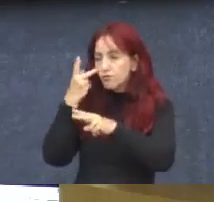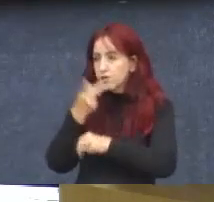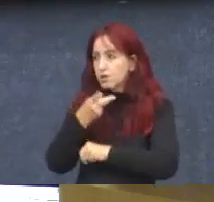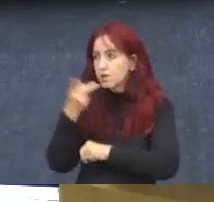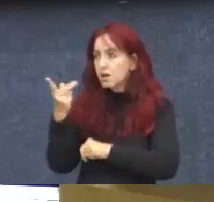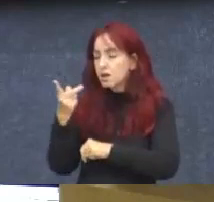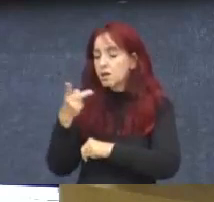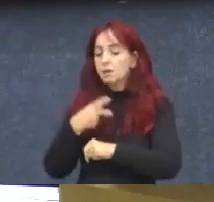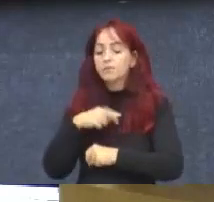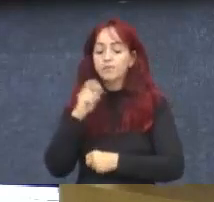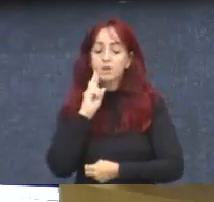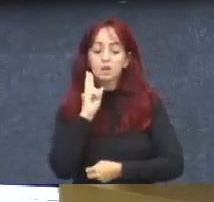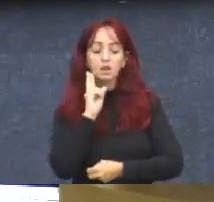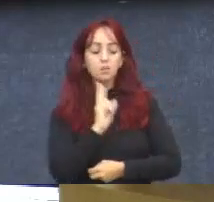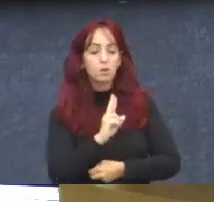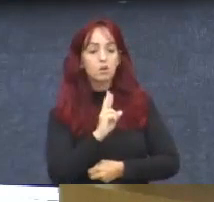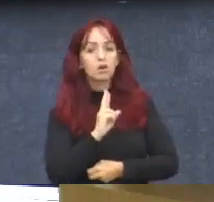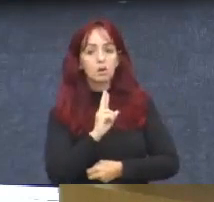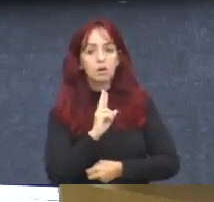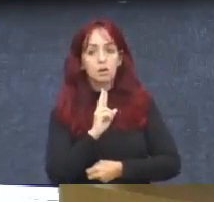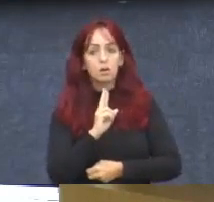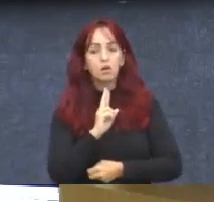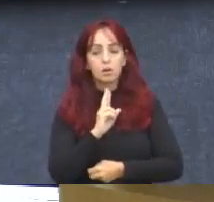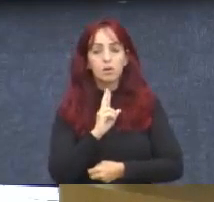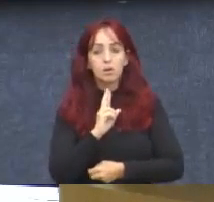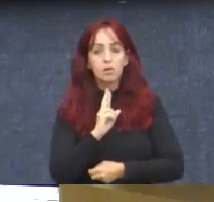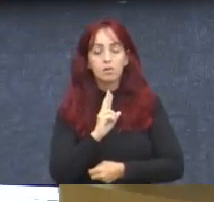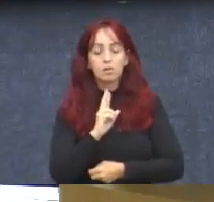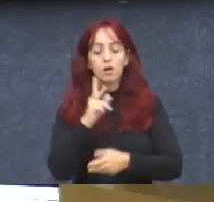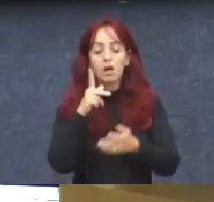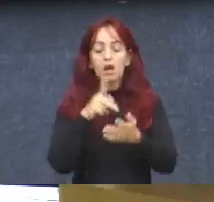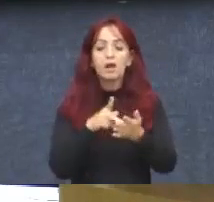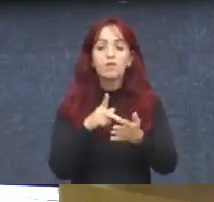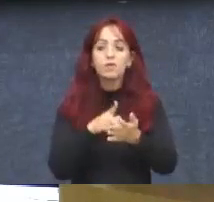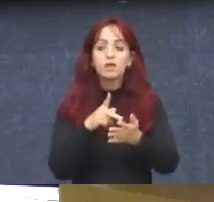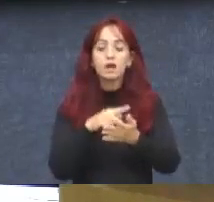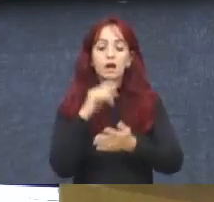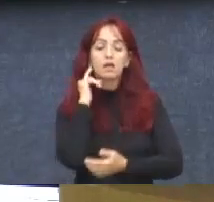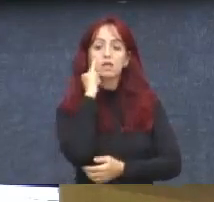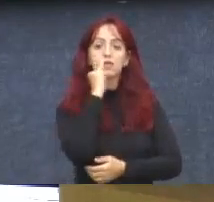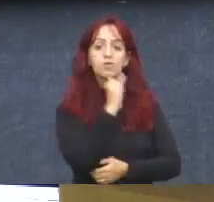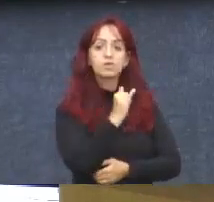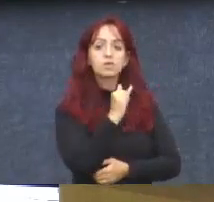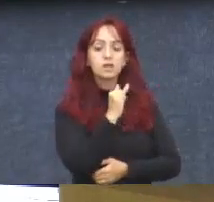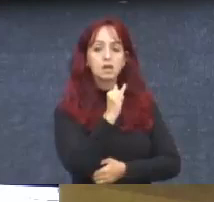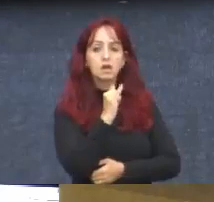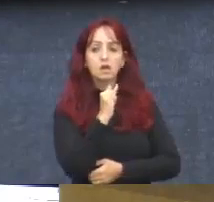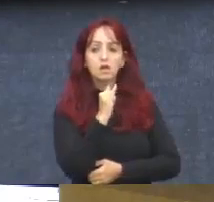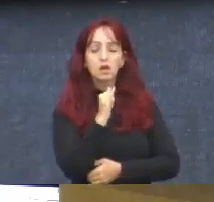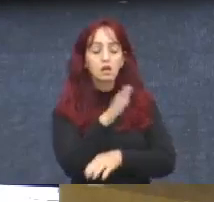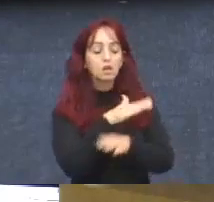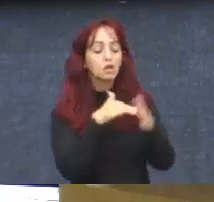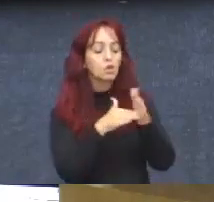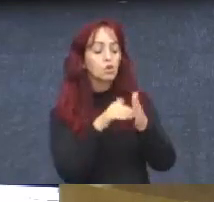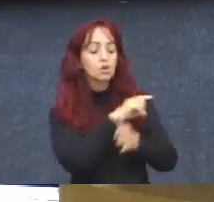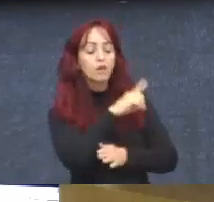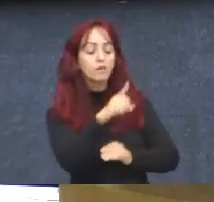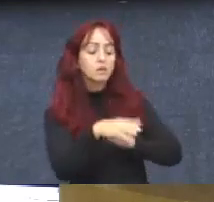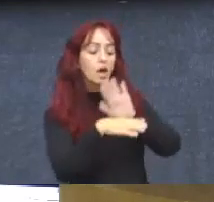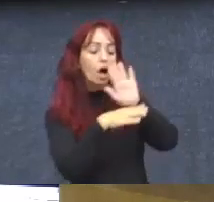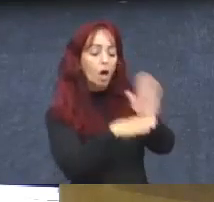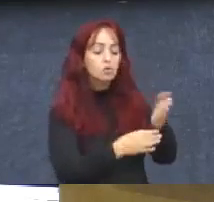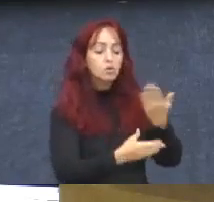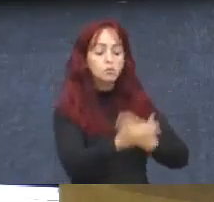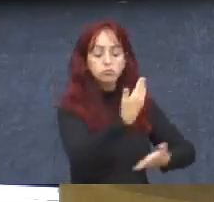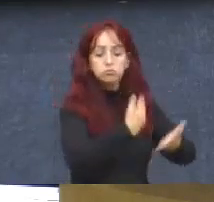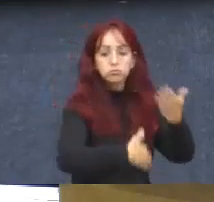Eu respondo, o rei lhes dirá, em verdade vos digo, que quando fizeste a um desses meus pequeninos